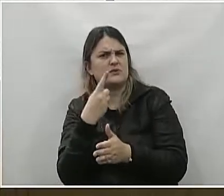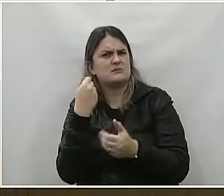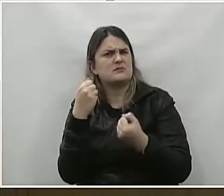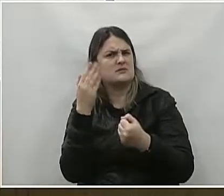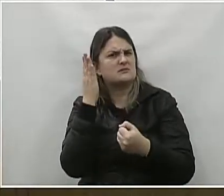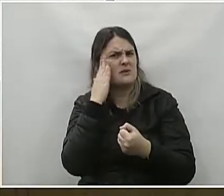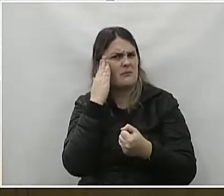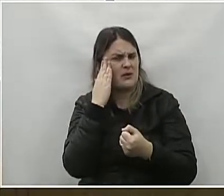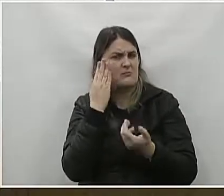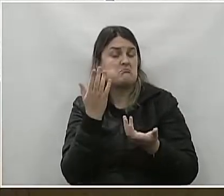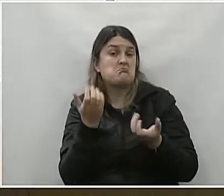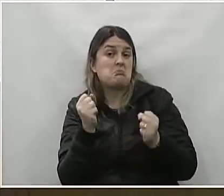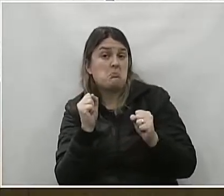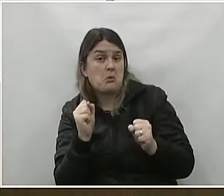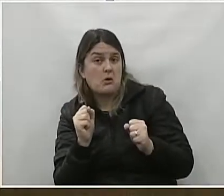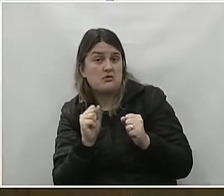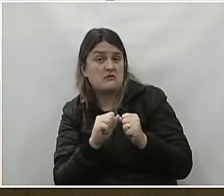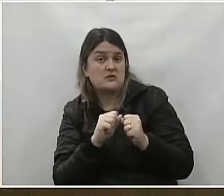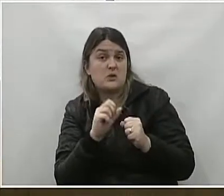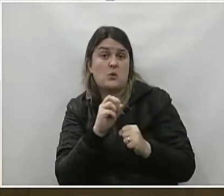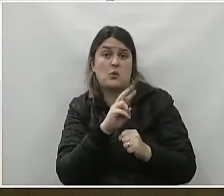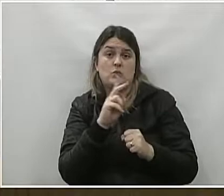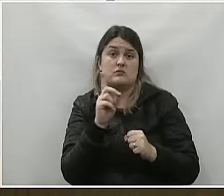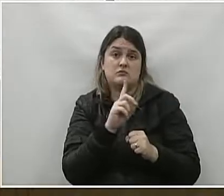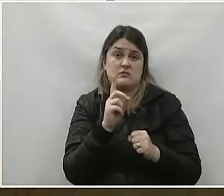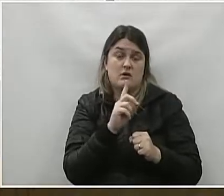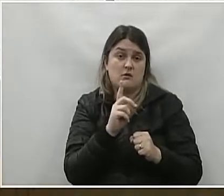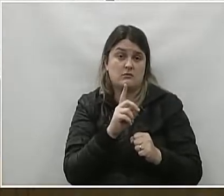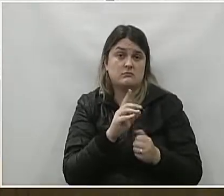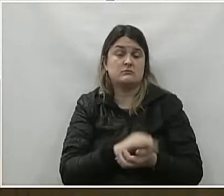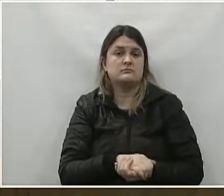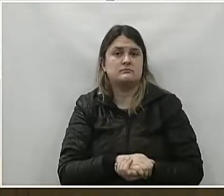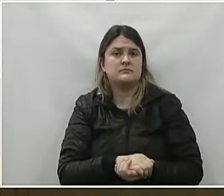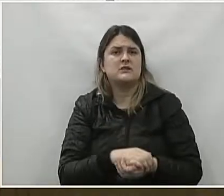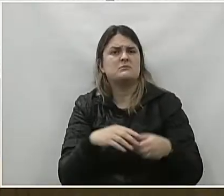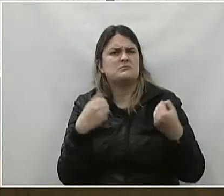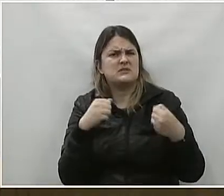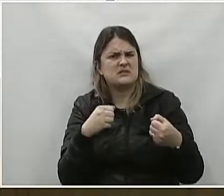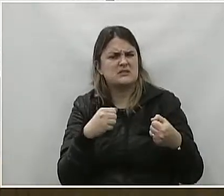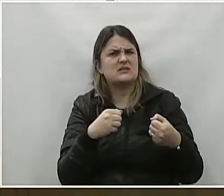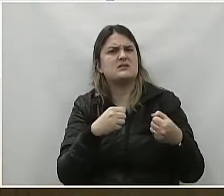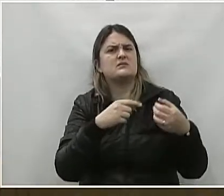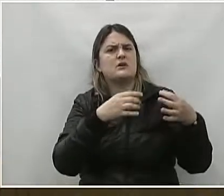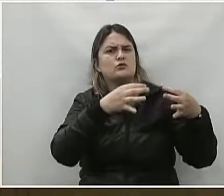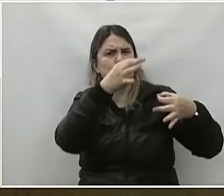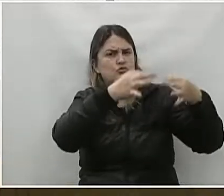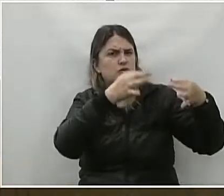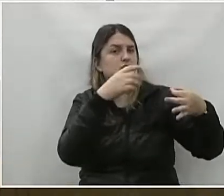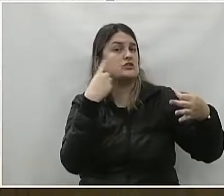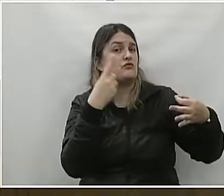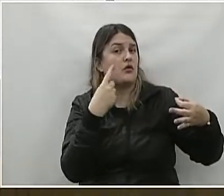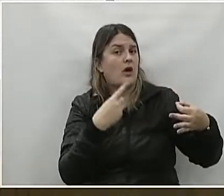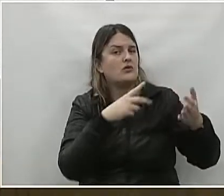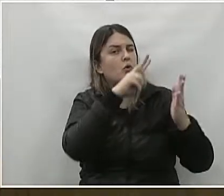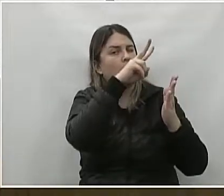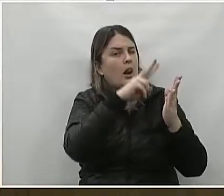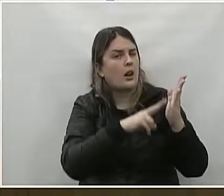também se isso realmente poderia ser feito ou não, né? Então, precisa ser, pessoal, de forma, né, jurídica.